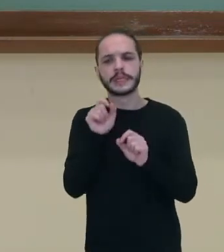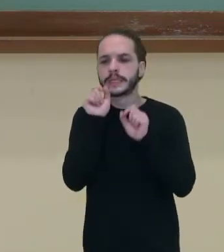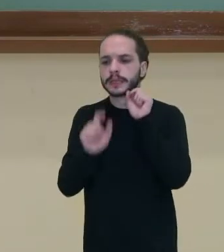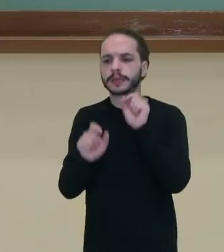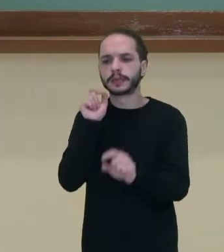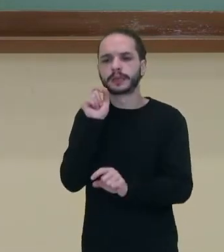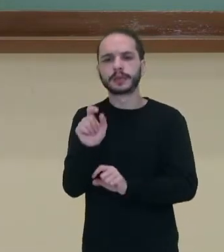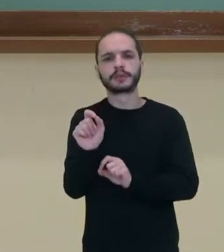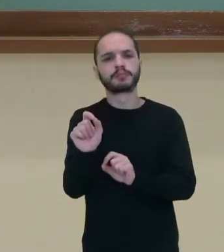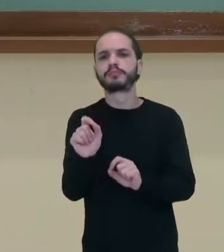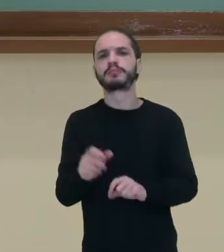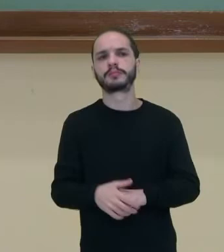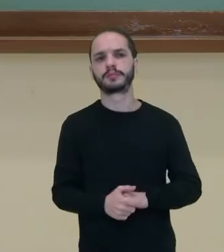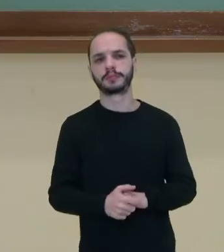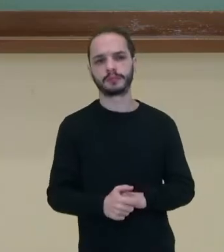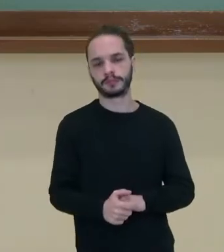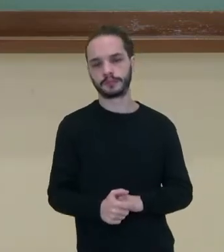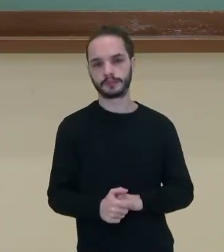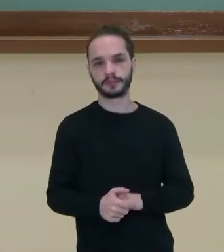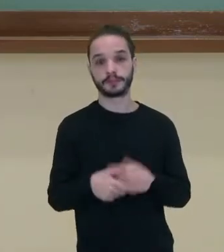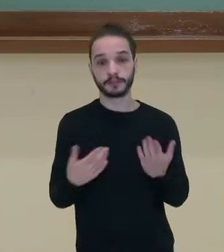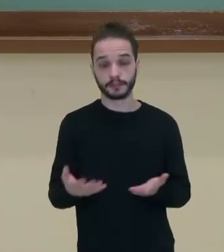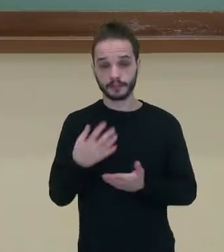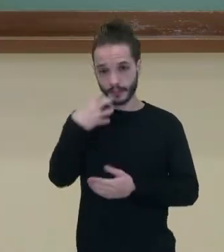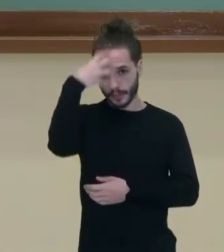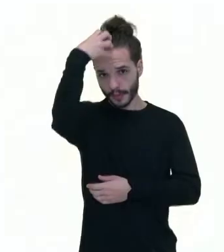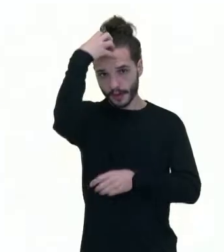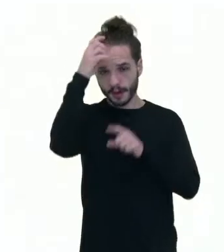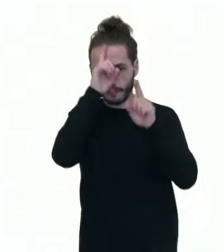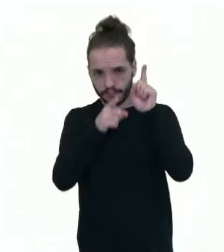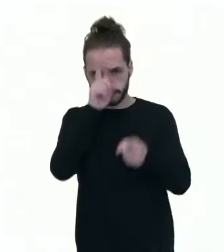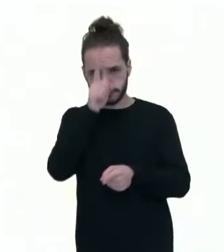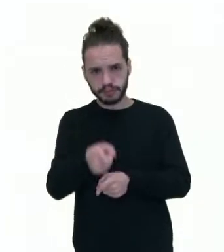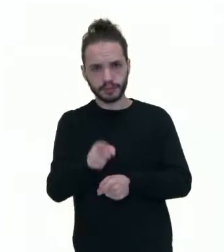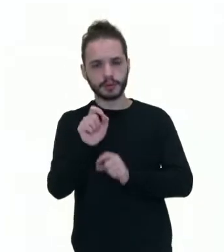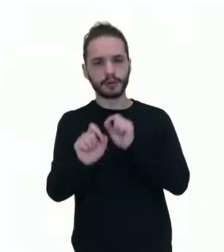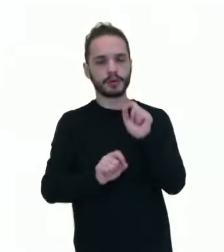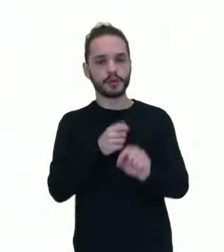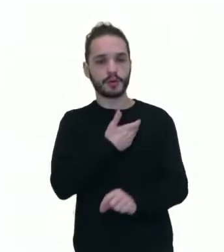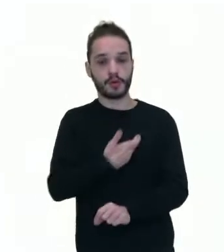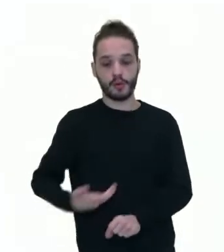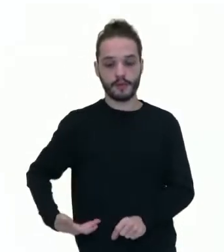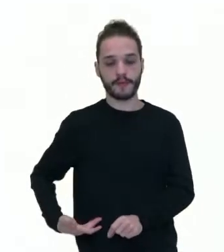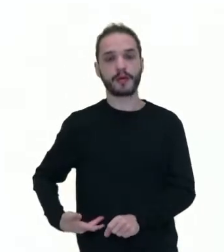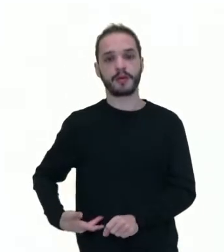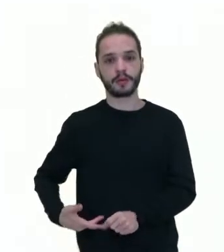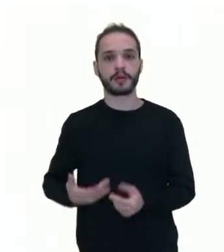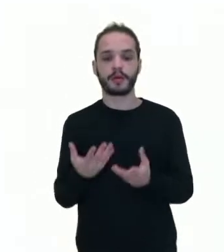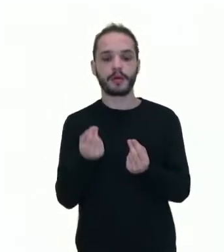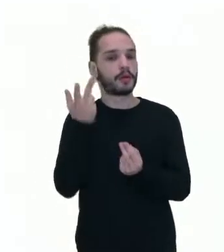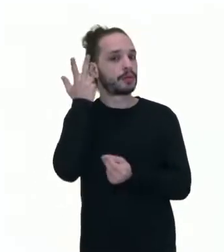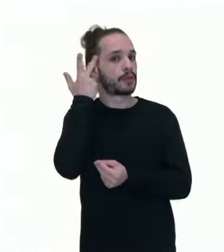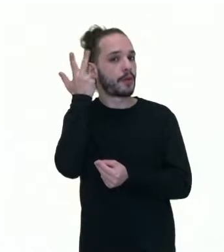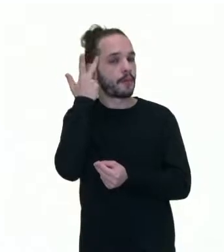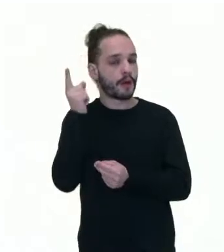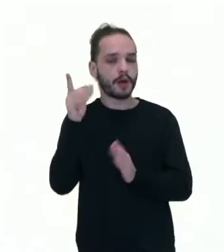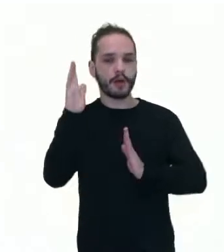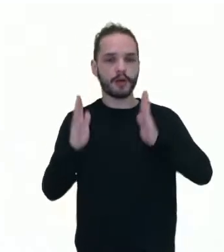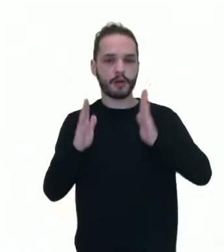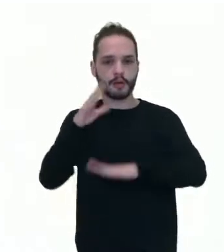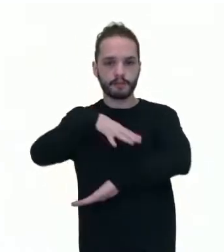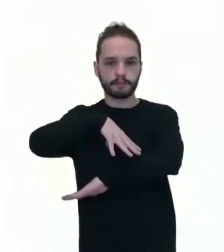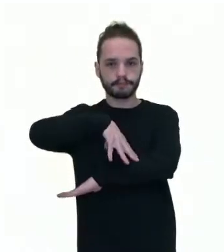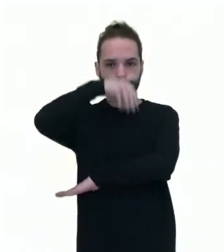criticando? Então, gente, o absolutismo ele foi uma forma de governo, muito comum ali na Idade Média, entre o